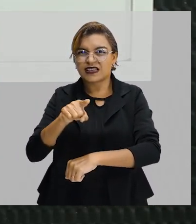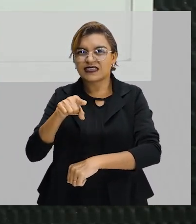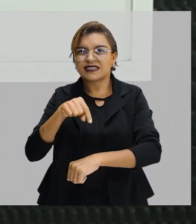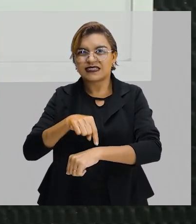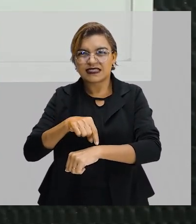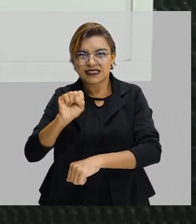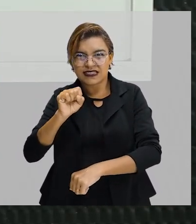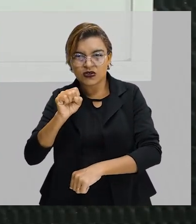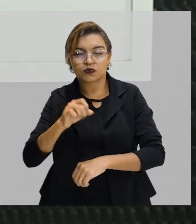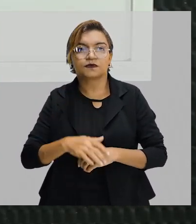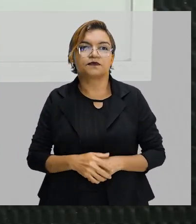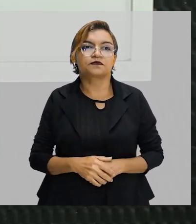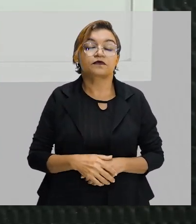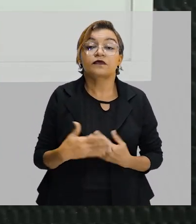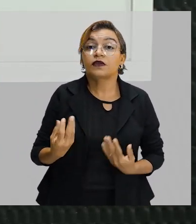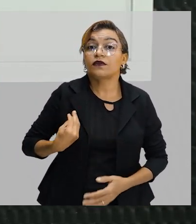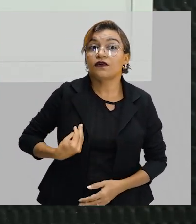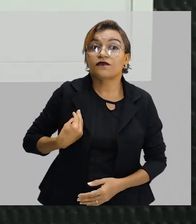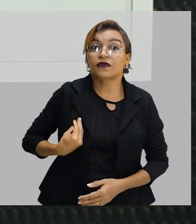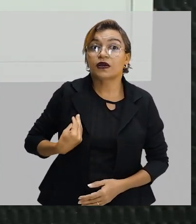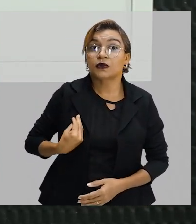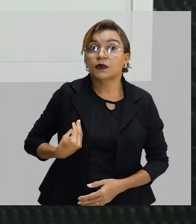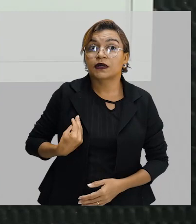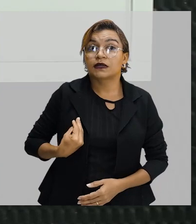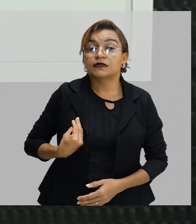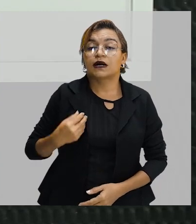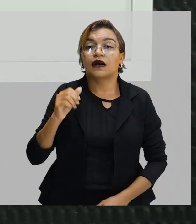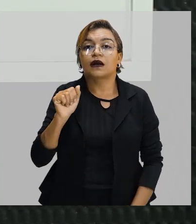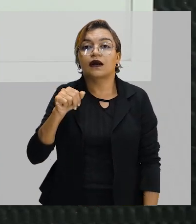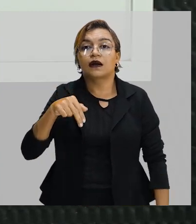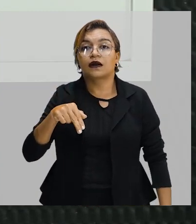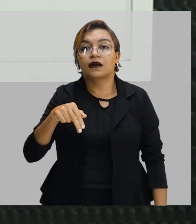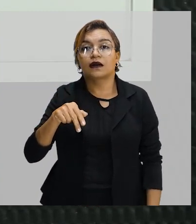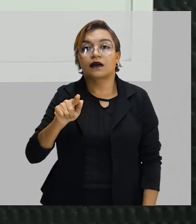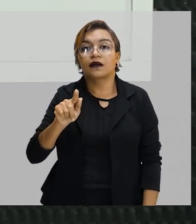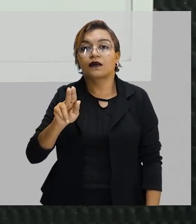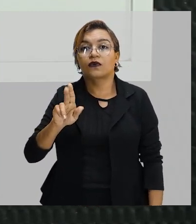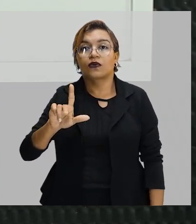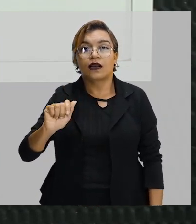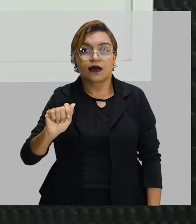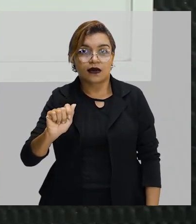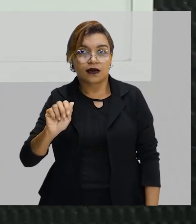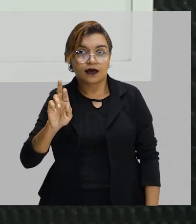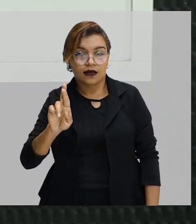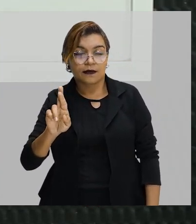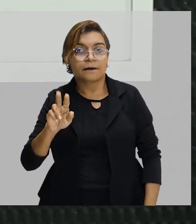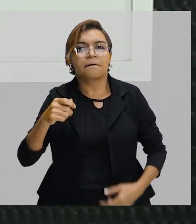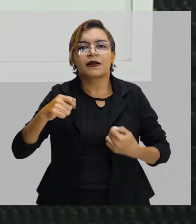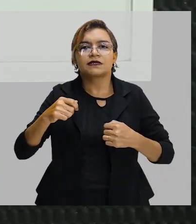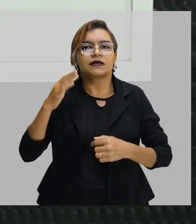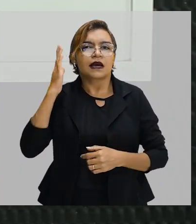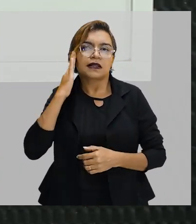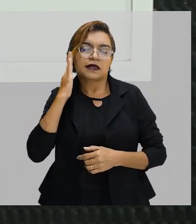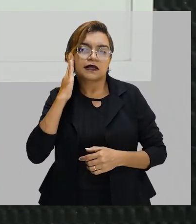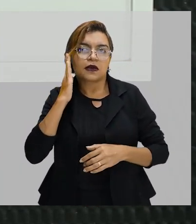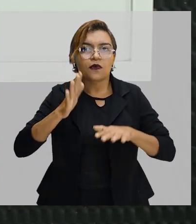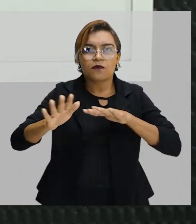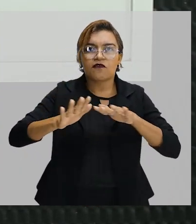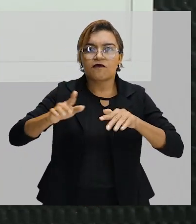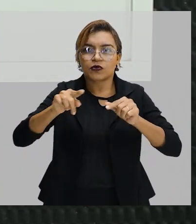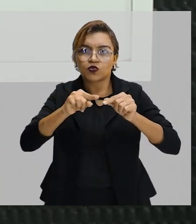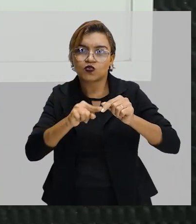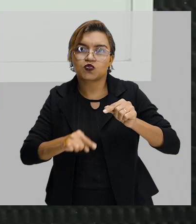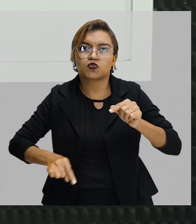angular, aí a gente precisa entender o movimento circular. Como nós estamos trabalhando